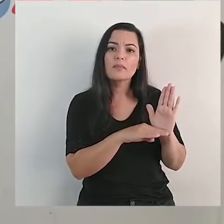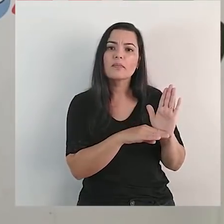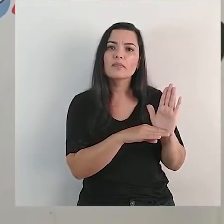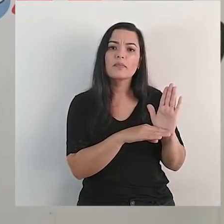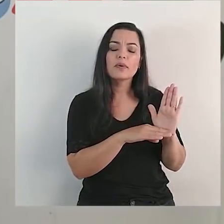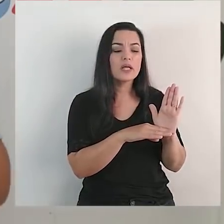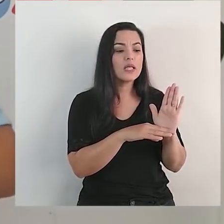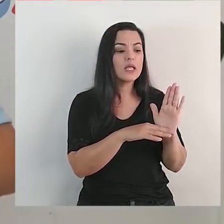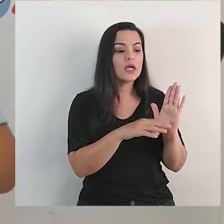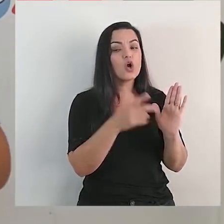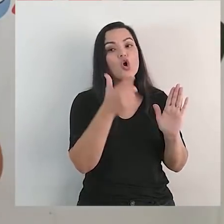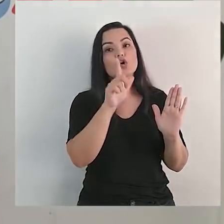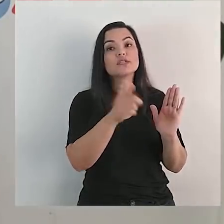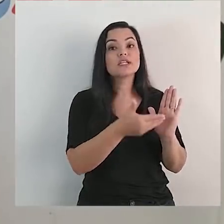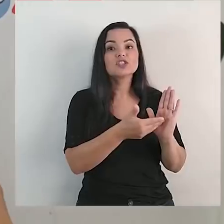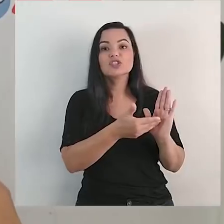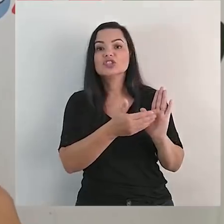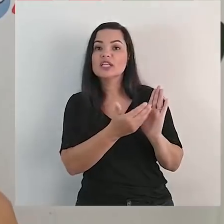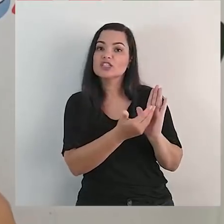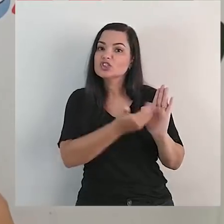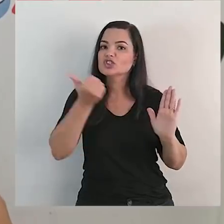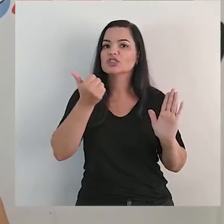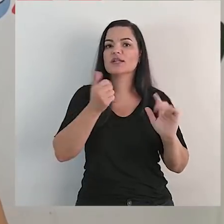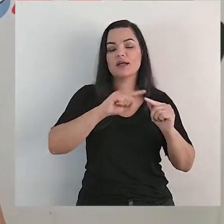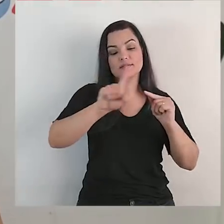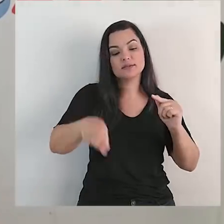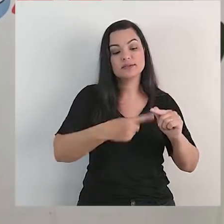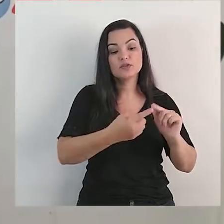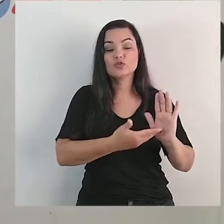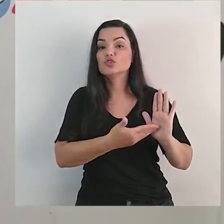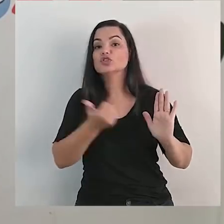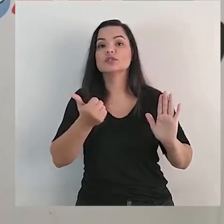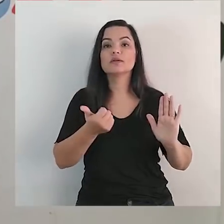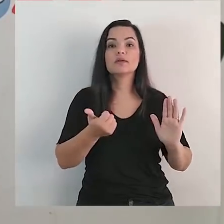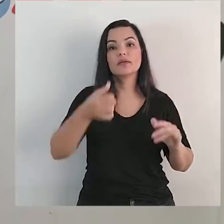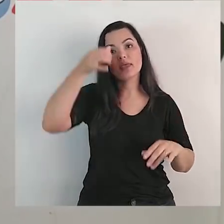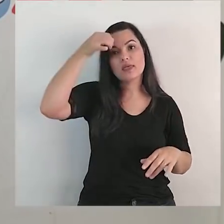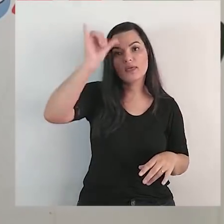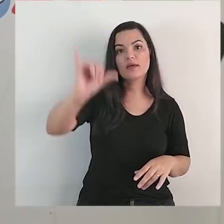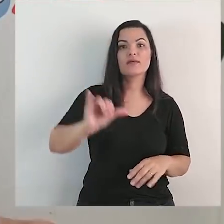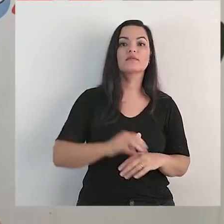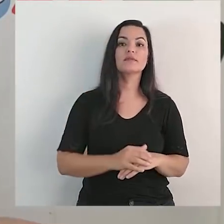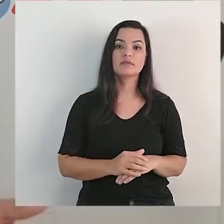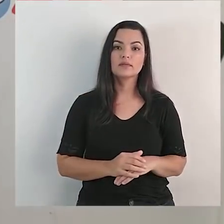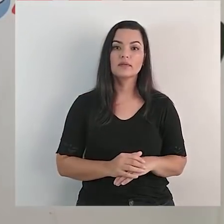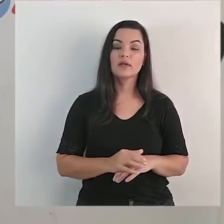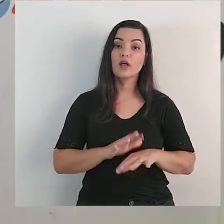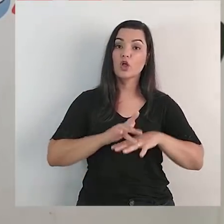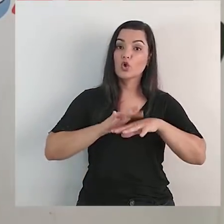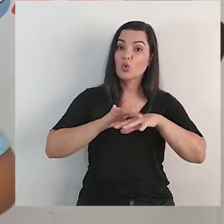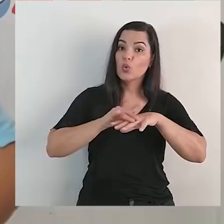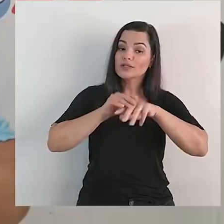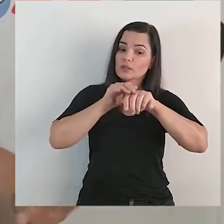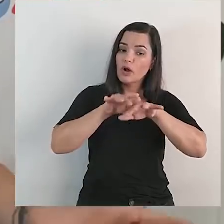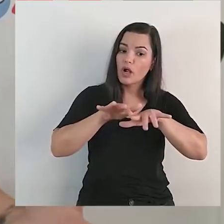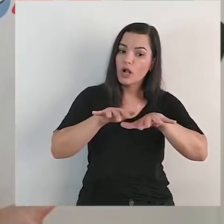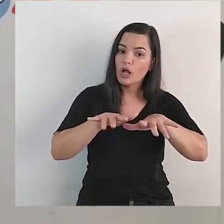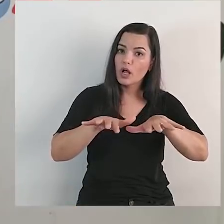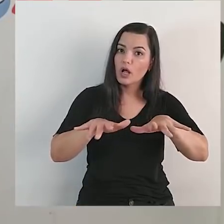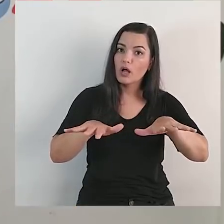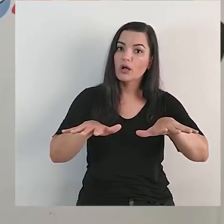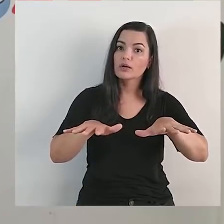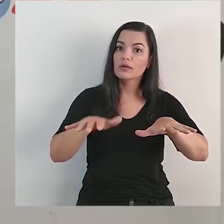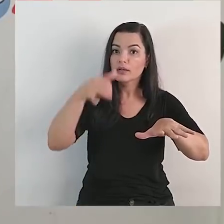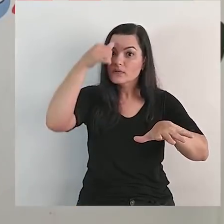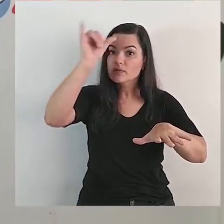que nós podemos eliminar desse ciclo e, com isso, evitarmos que a doença se